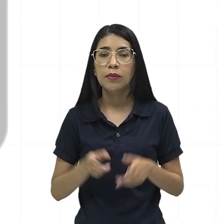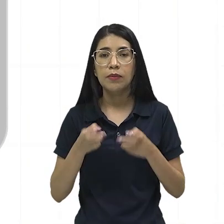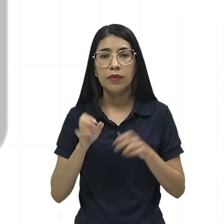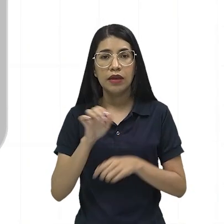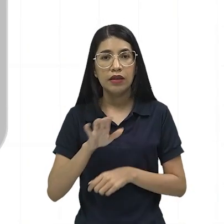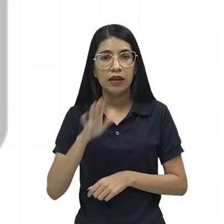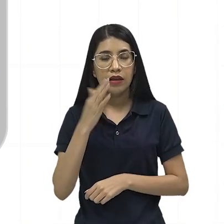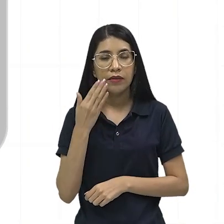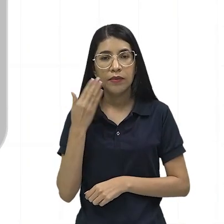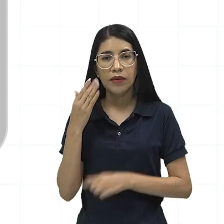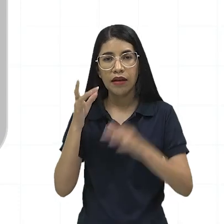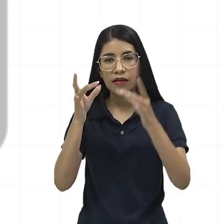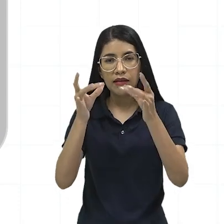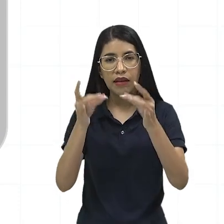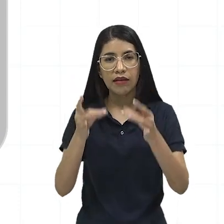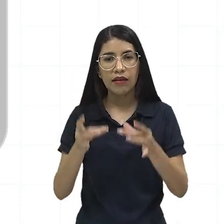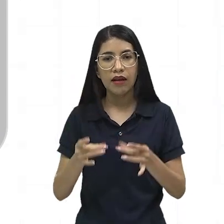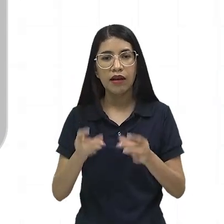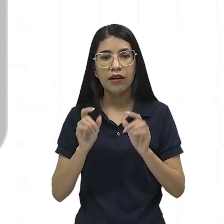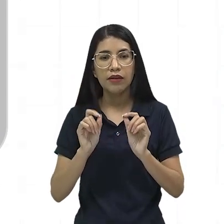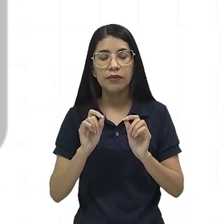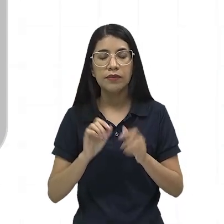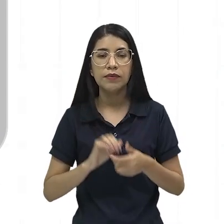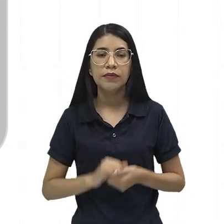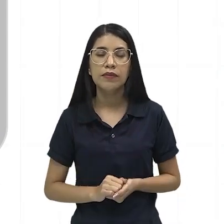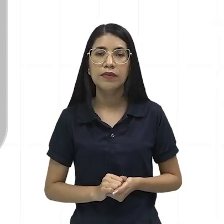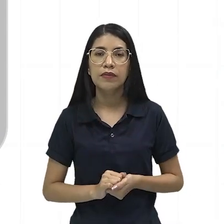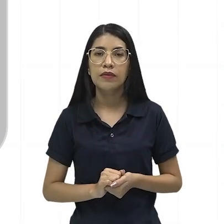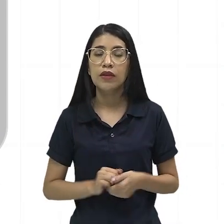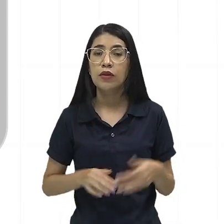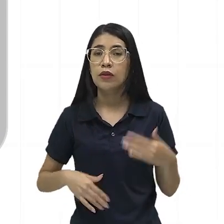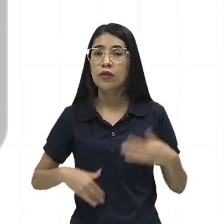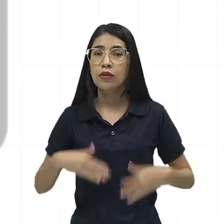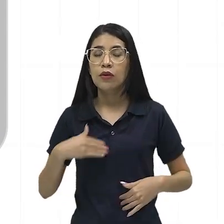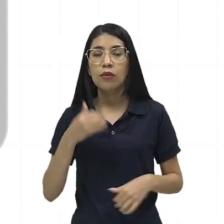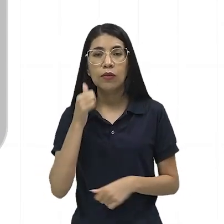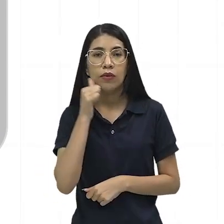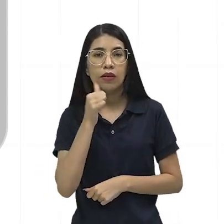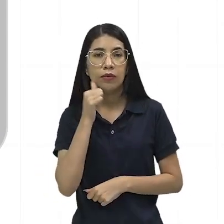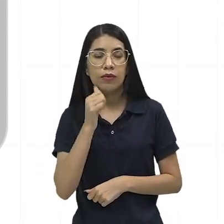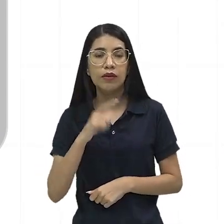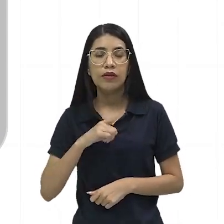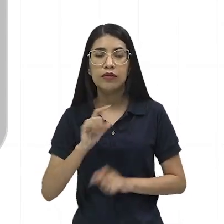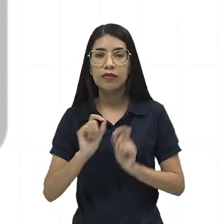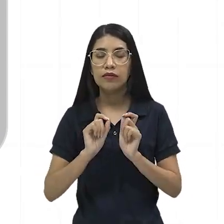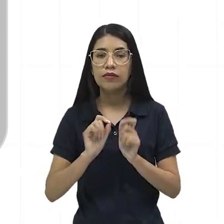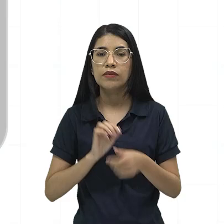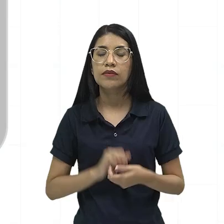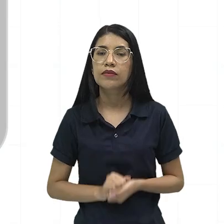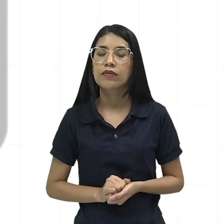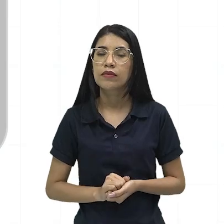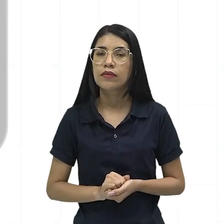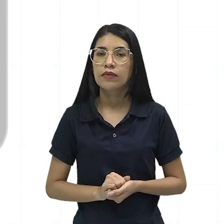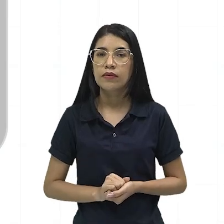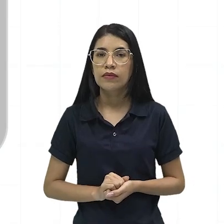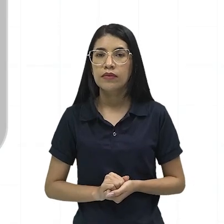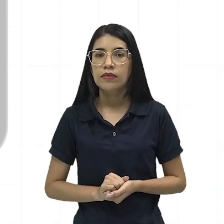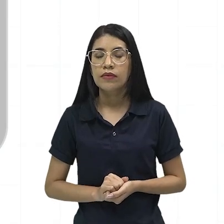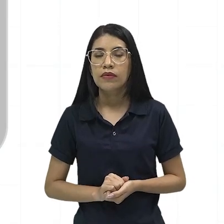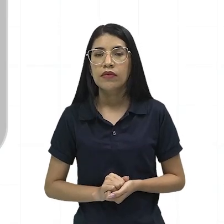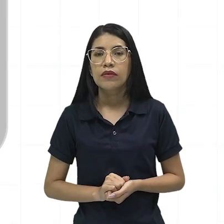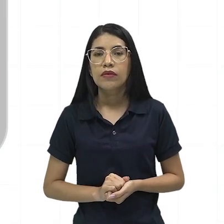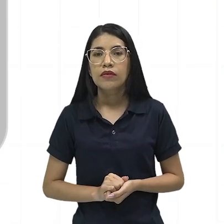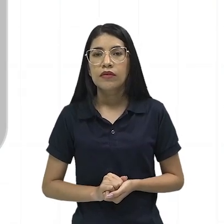né? Vamos ver que nós temos aí no nosso organismo, na estrutura aí feminina, certo? Nós